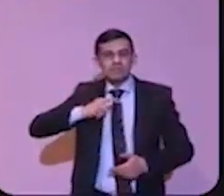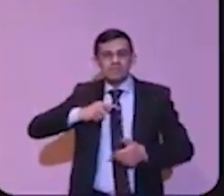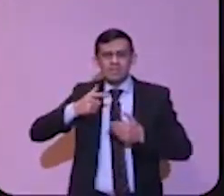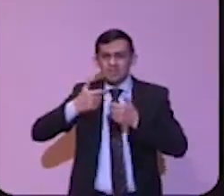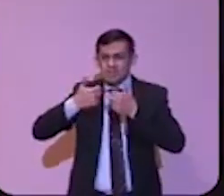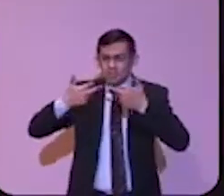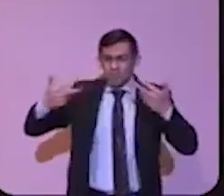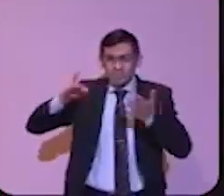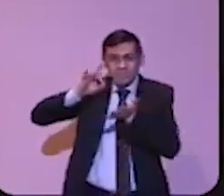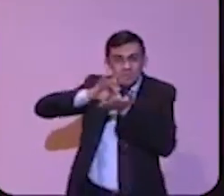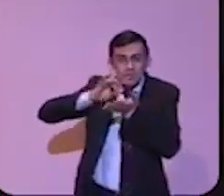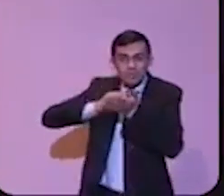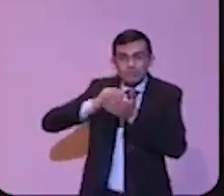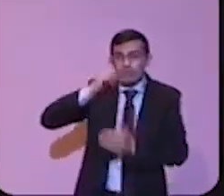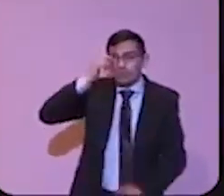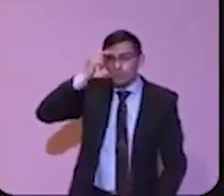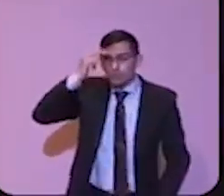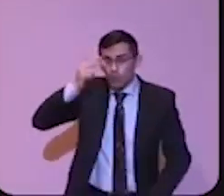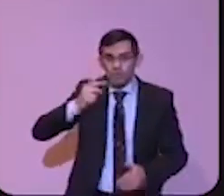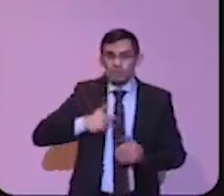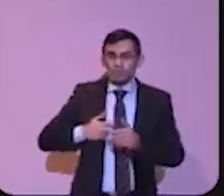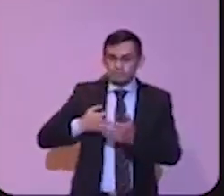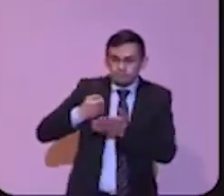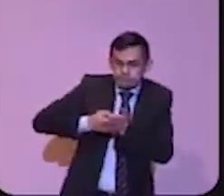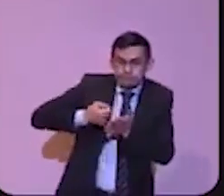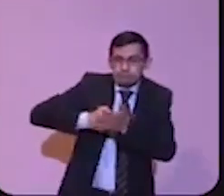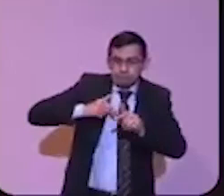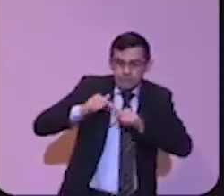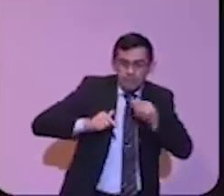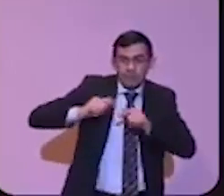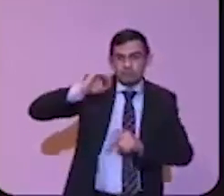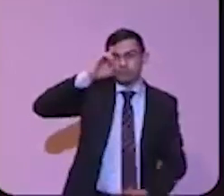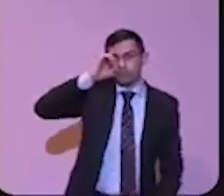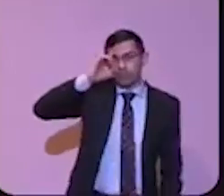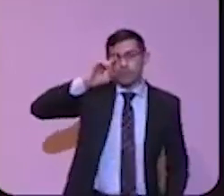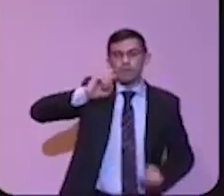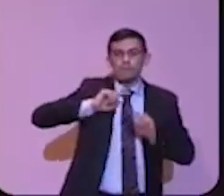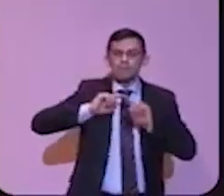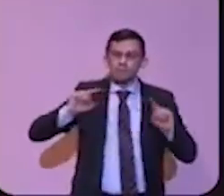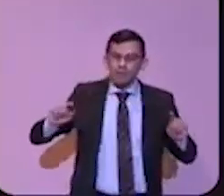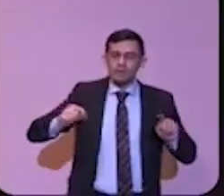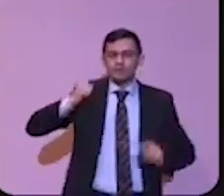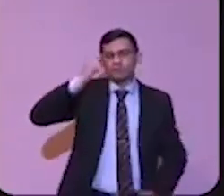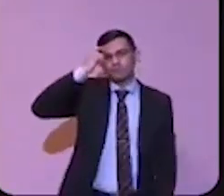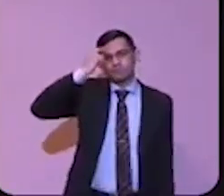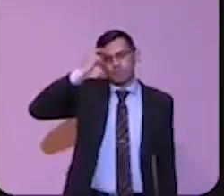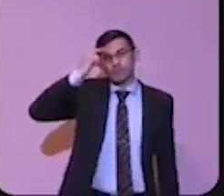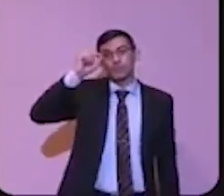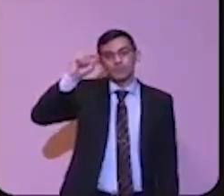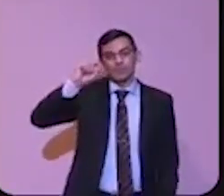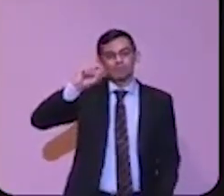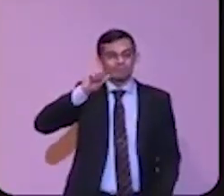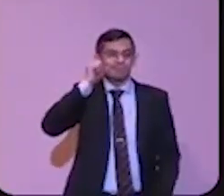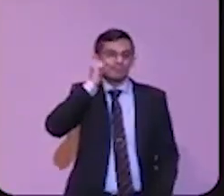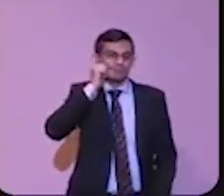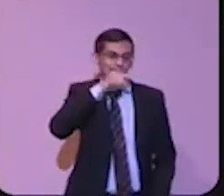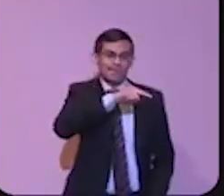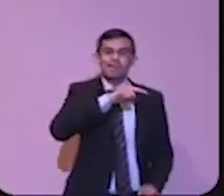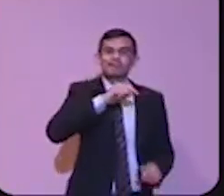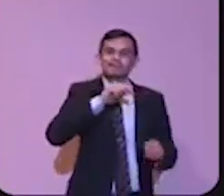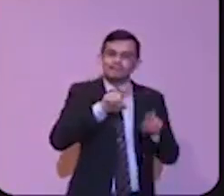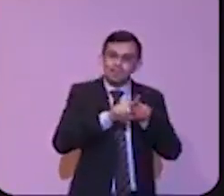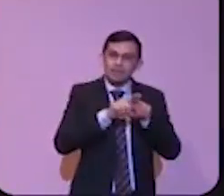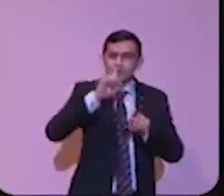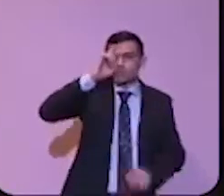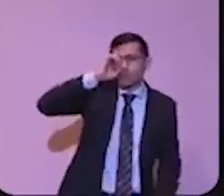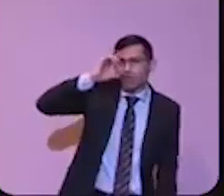algo que realmente você sonha, você luta dia após dia. Mas eu imagino que era isso que passava pela cabeça de Ana todos